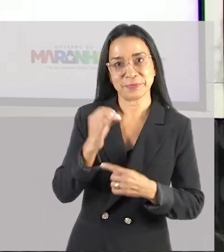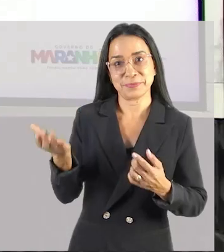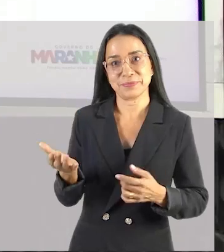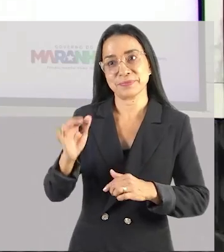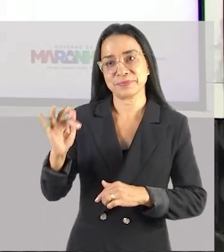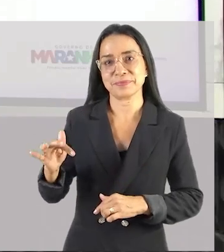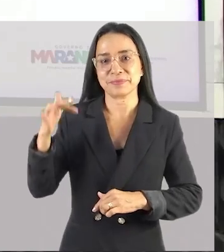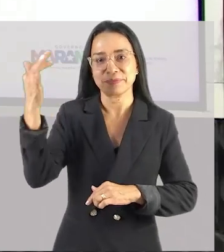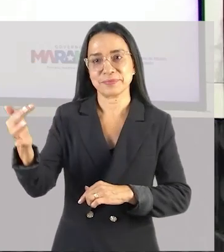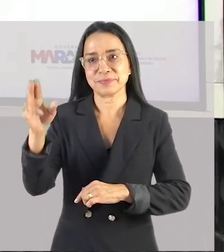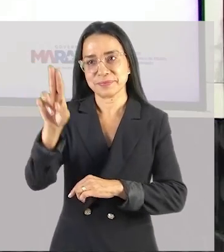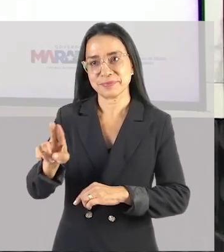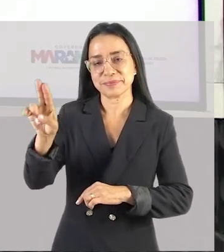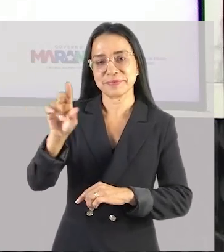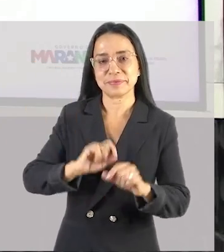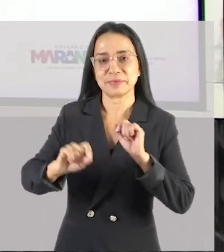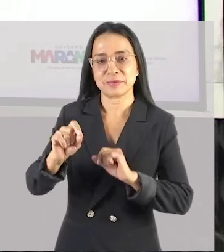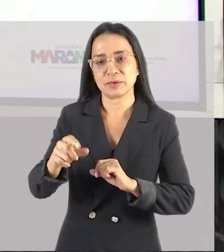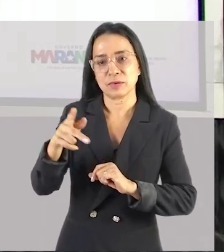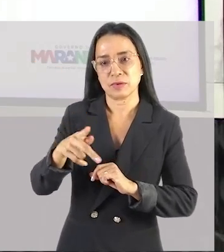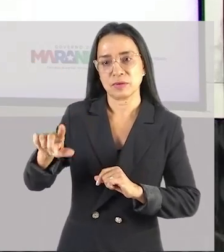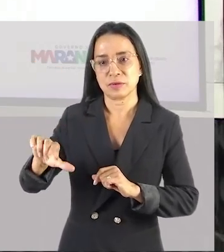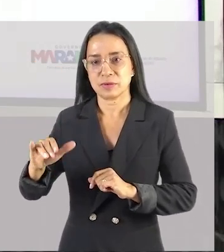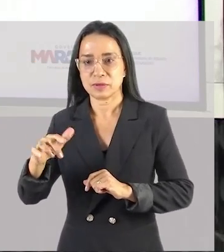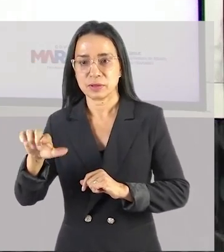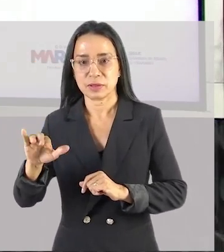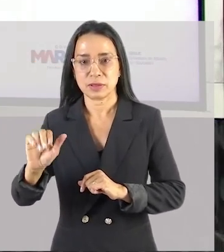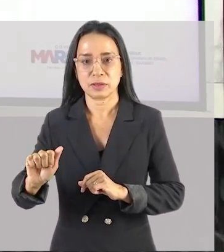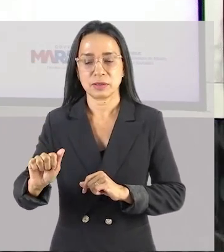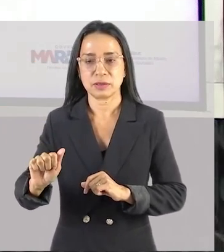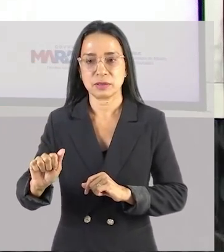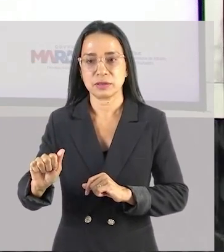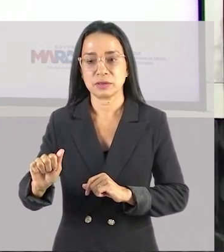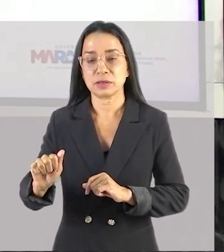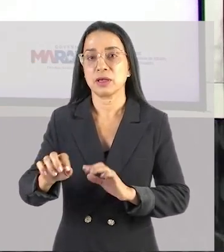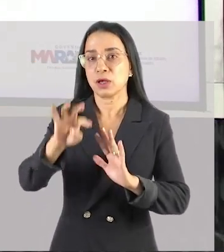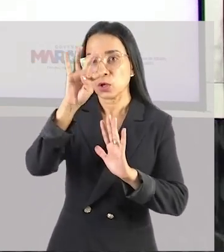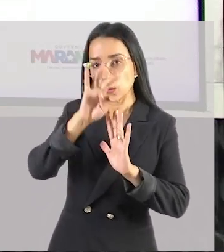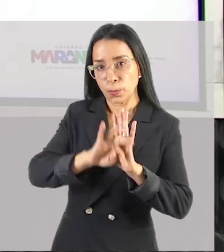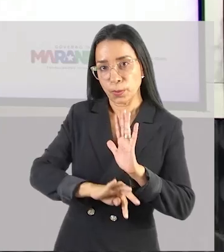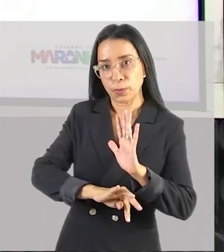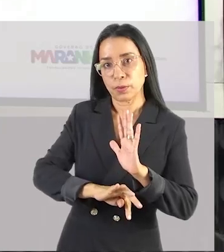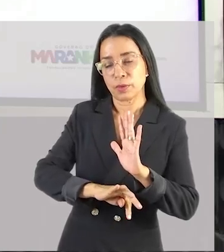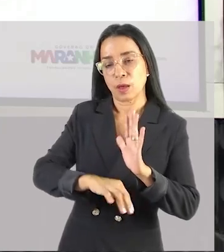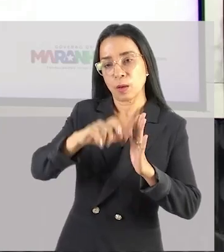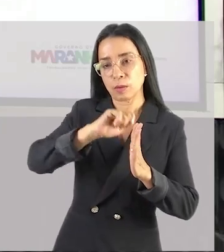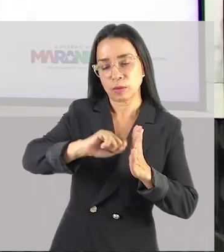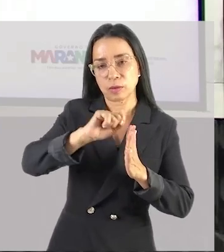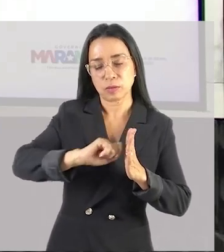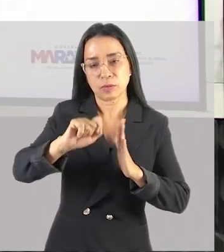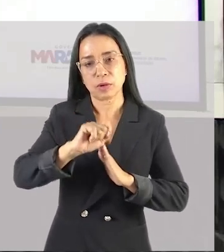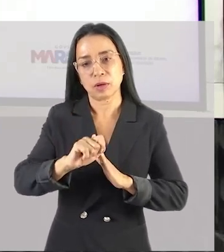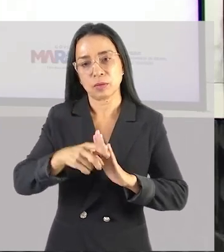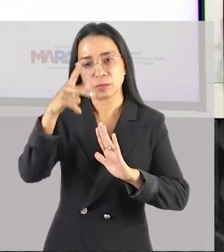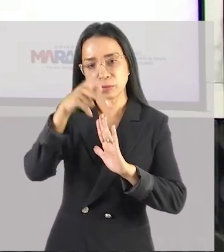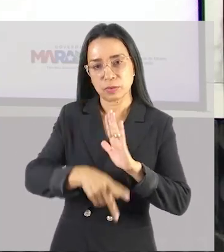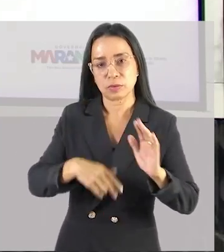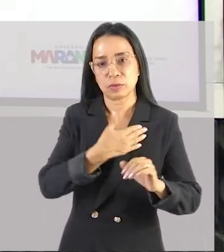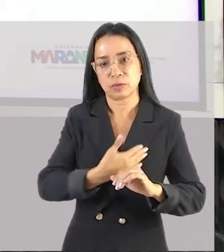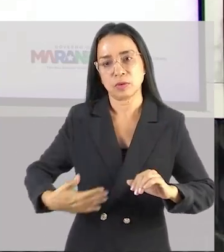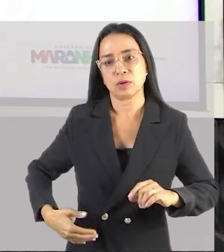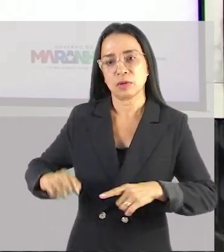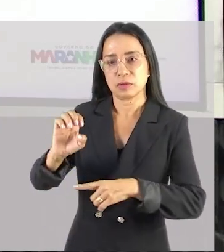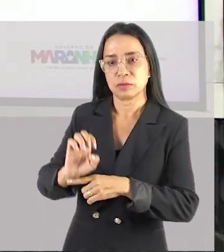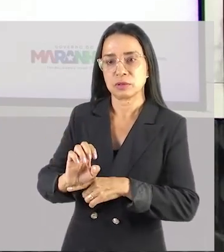Olá, futuro universitário. Eu sou Lízia Adriane, professora de Educação Textual, e esse é mais um projeto do Governo